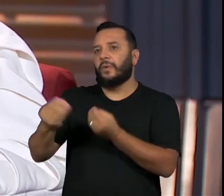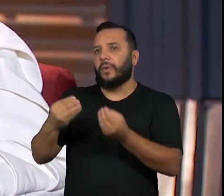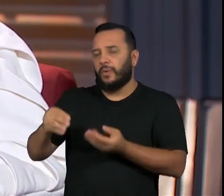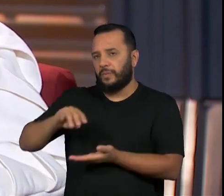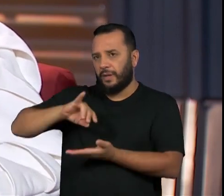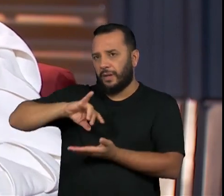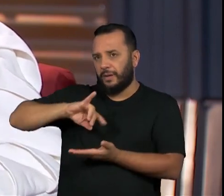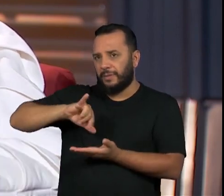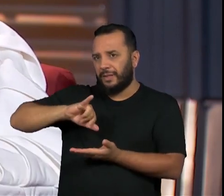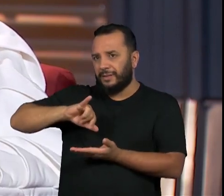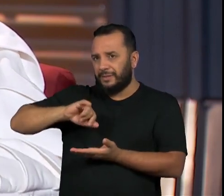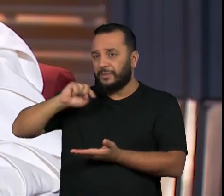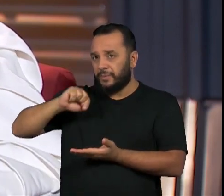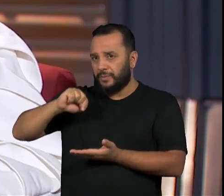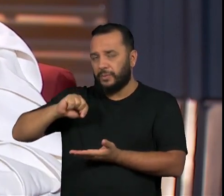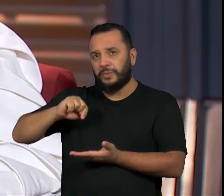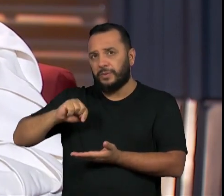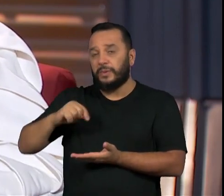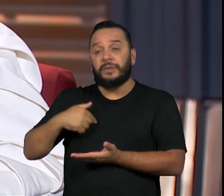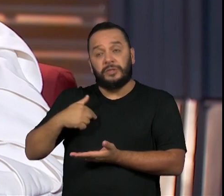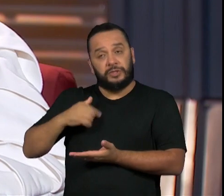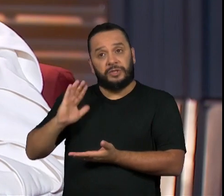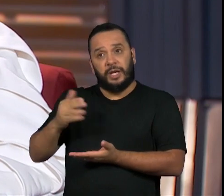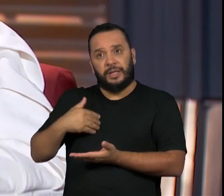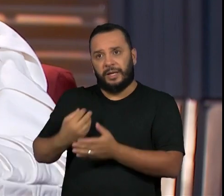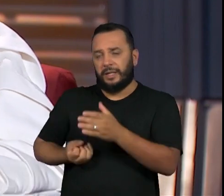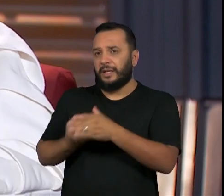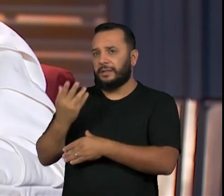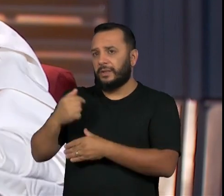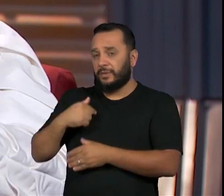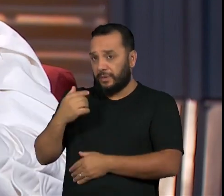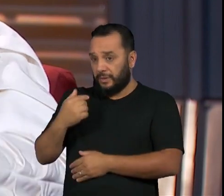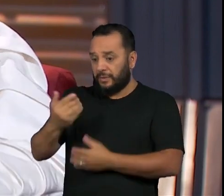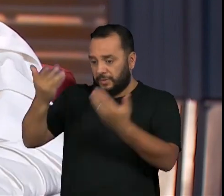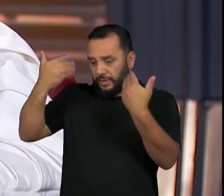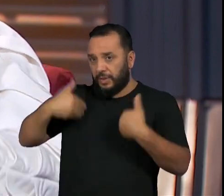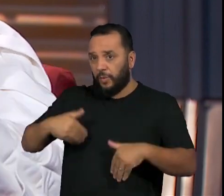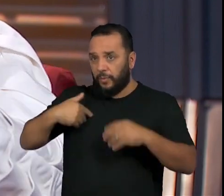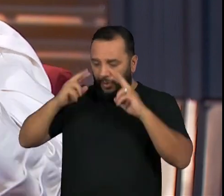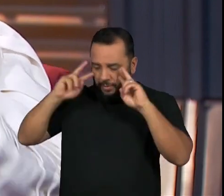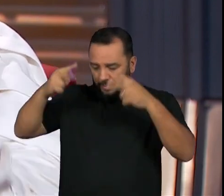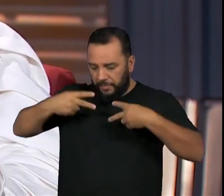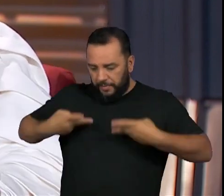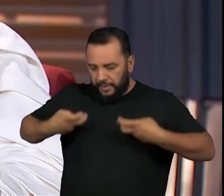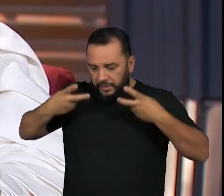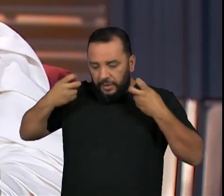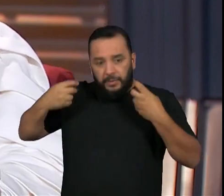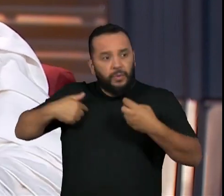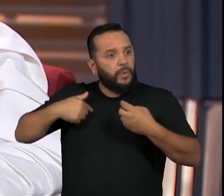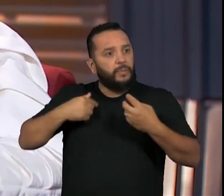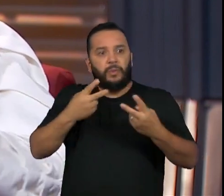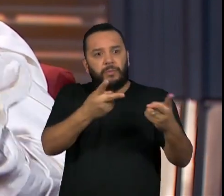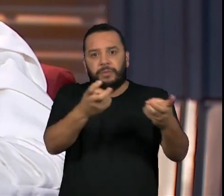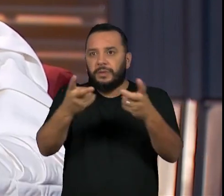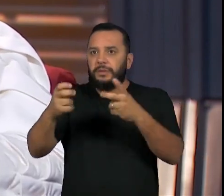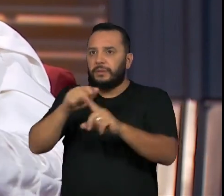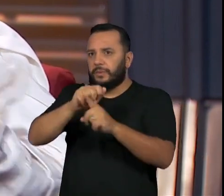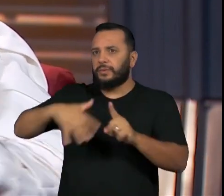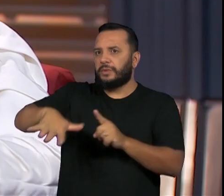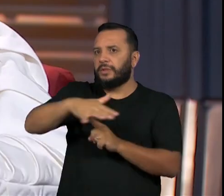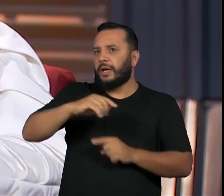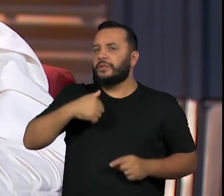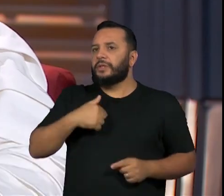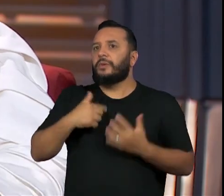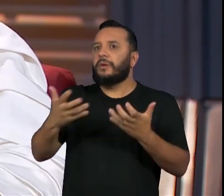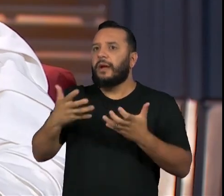na produção, primeiro, da minha subjetividade, né? Da maneira como eu me enxergo, como eu enxergo o mundo, né, do que eu desejo, do que eu